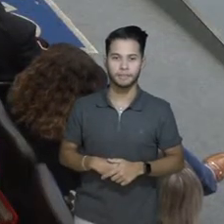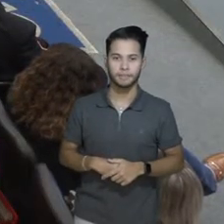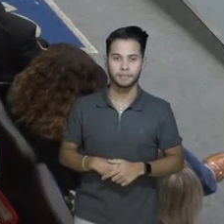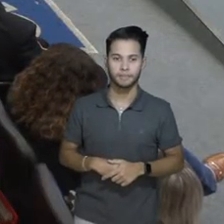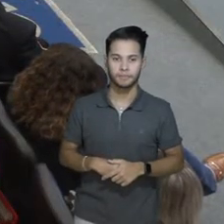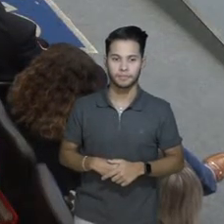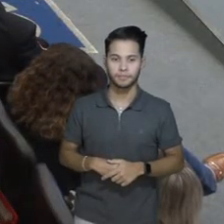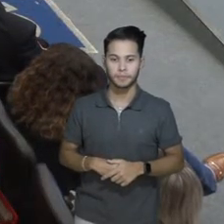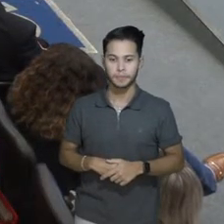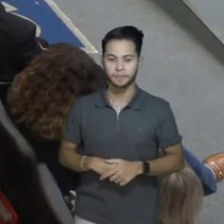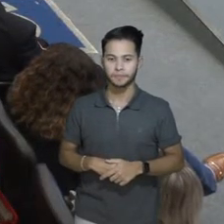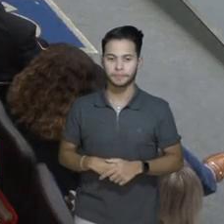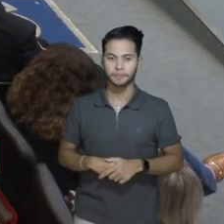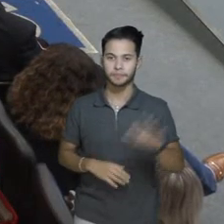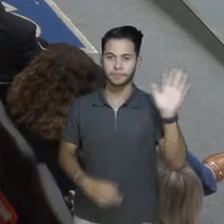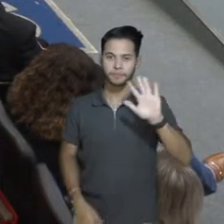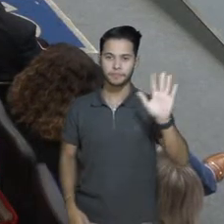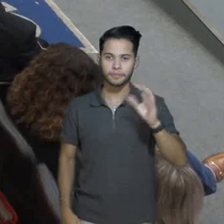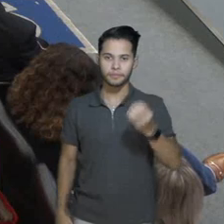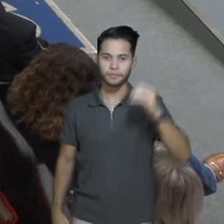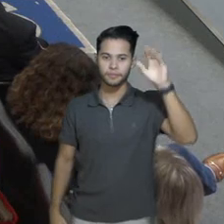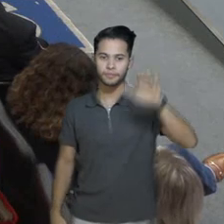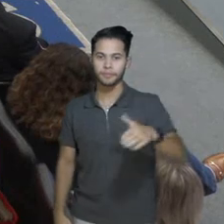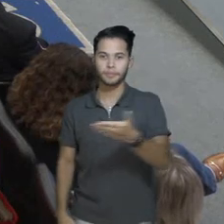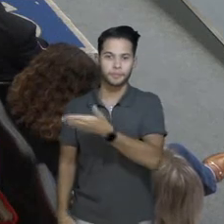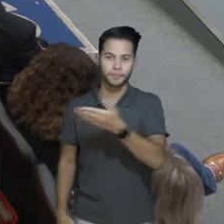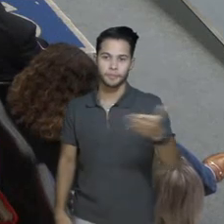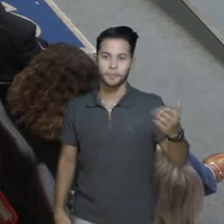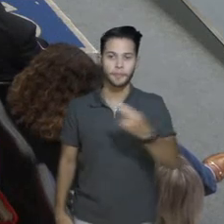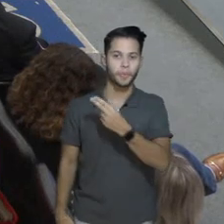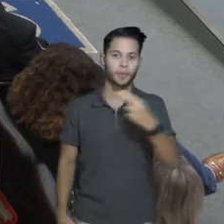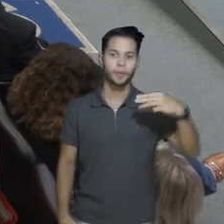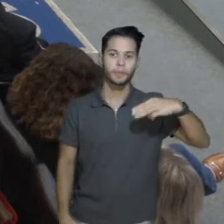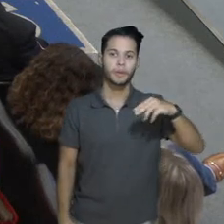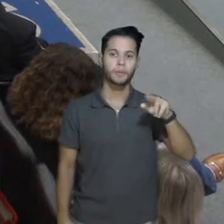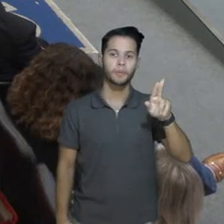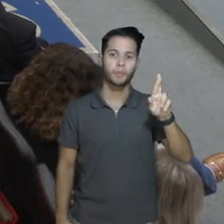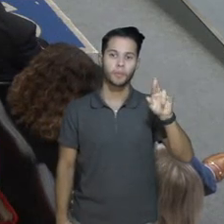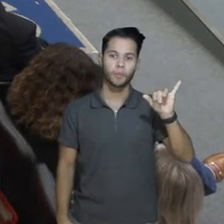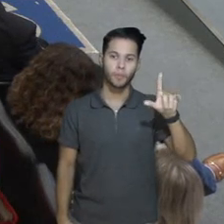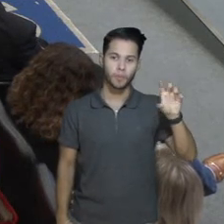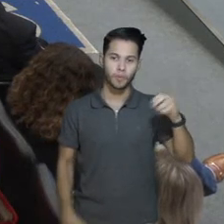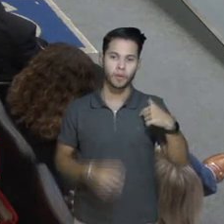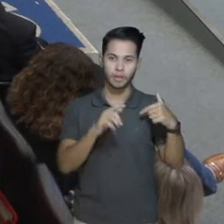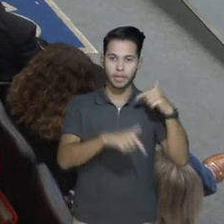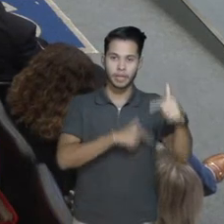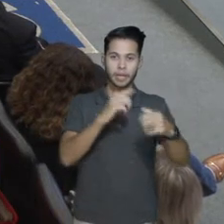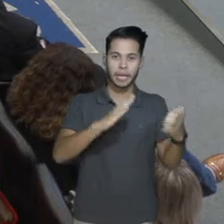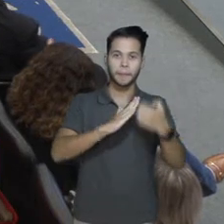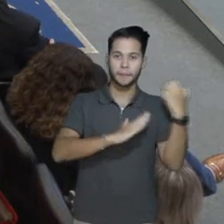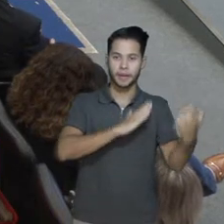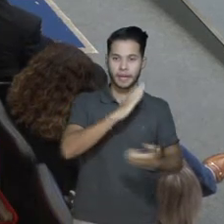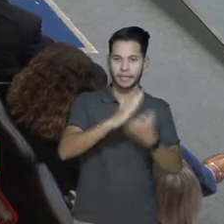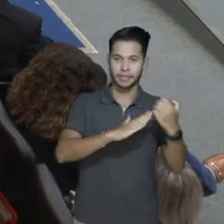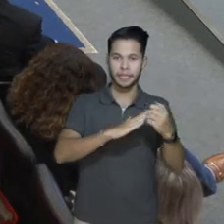obrigado boa tarde a todos eu sou o Murilo de Oliveira e sou da empresa is compliance de